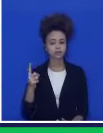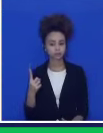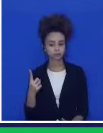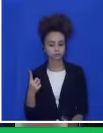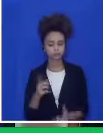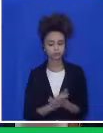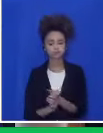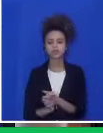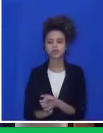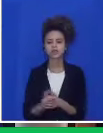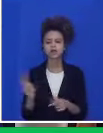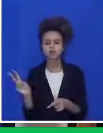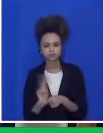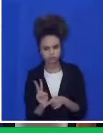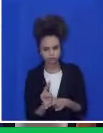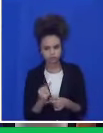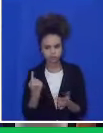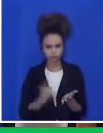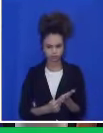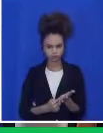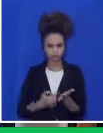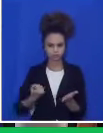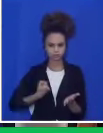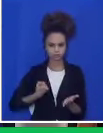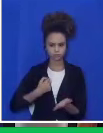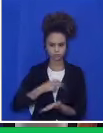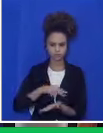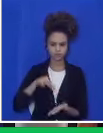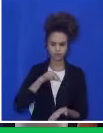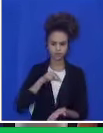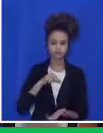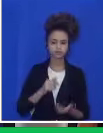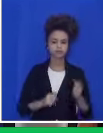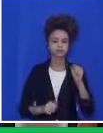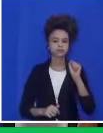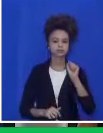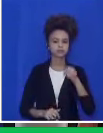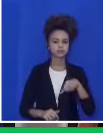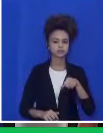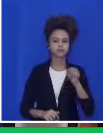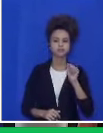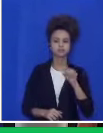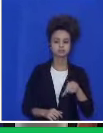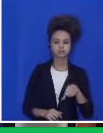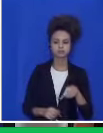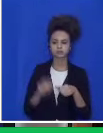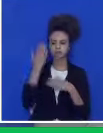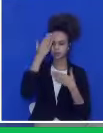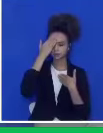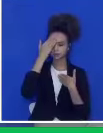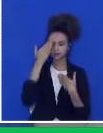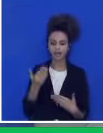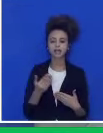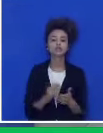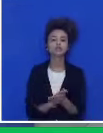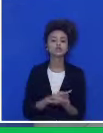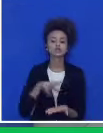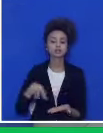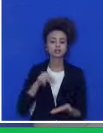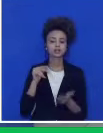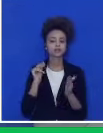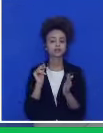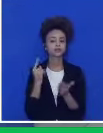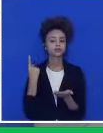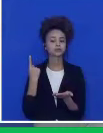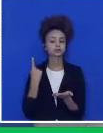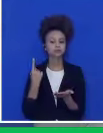41. As auditoras confirmam as bolas sorteadas? Sim, confirmo. Sim, confirmo. Muito obrigada. Sorteio